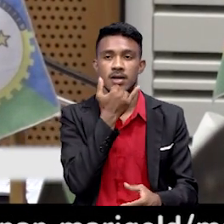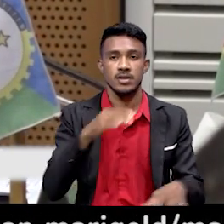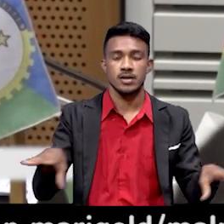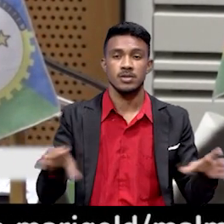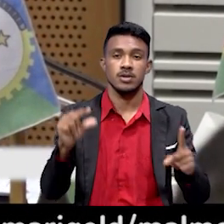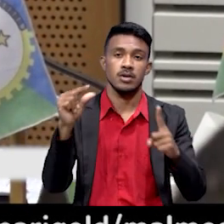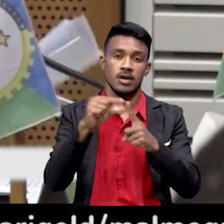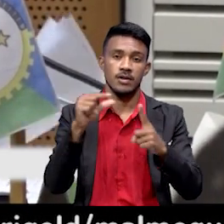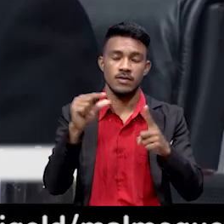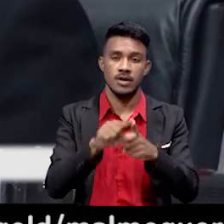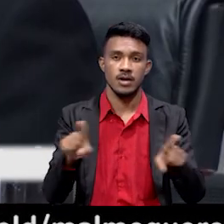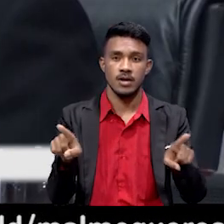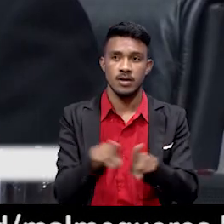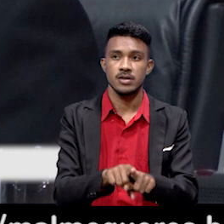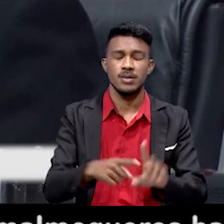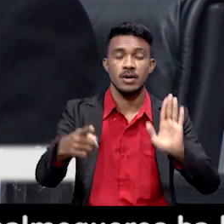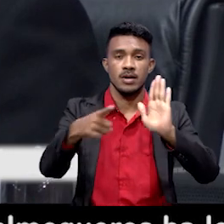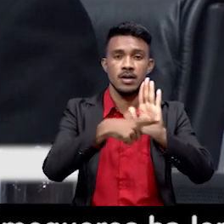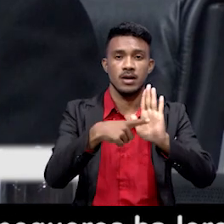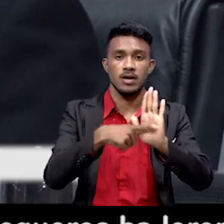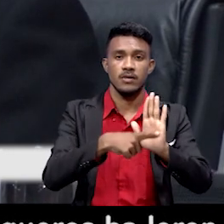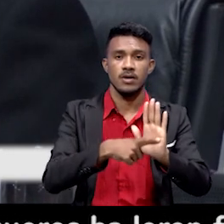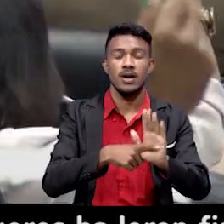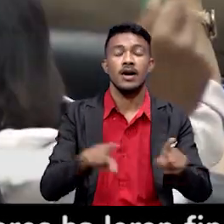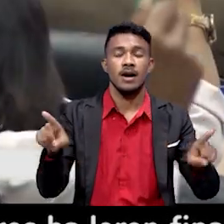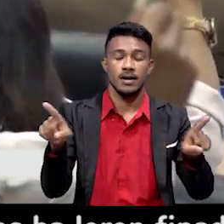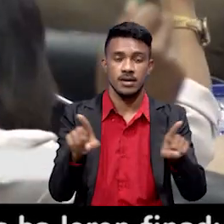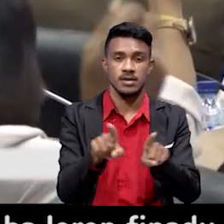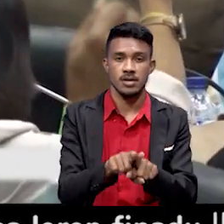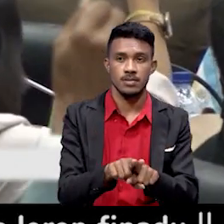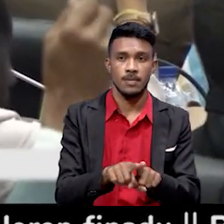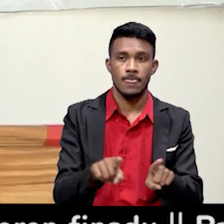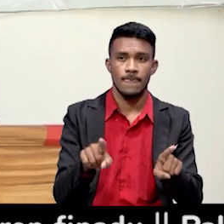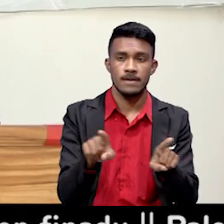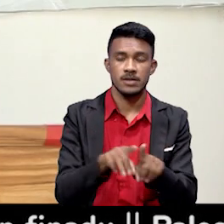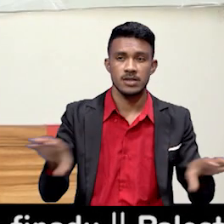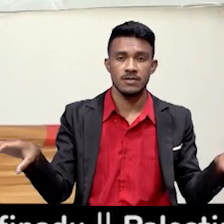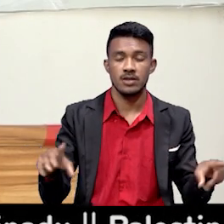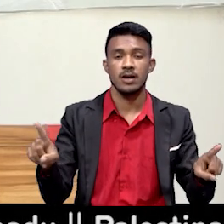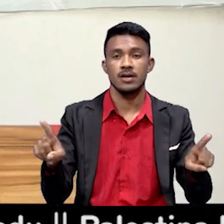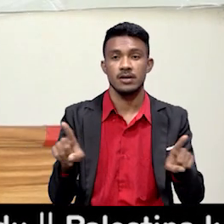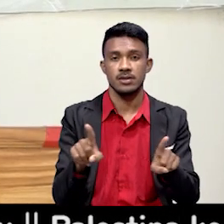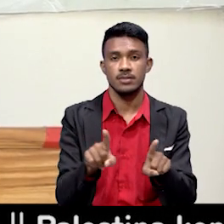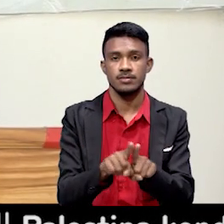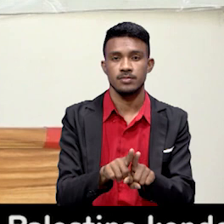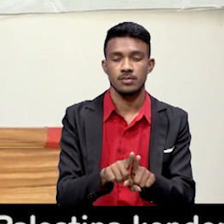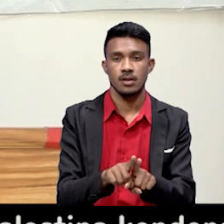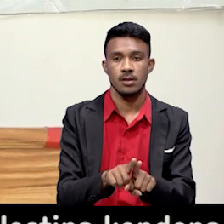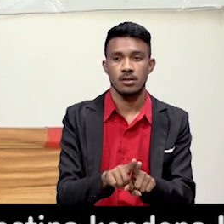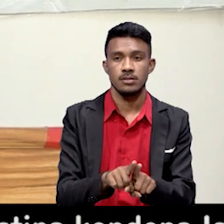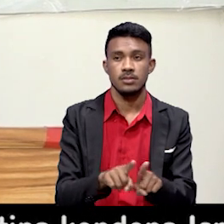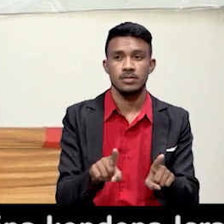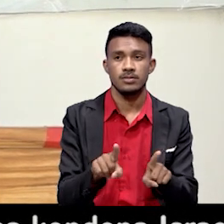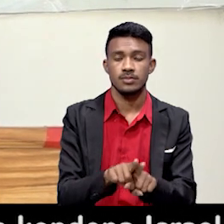ne bafale sentido negativo se ola ola ne sambe pensão vitalícia ne saite ne sambe pesa delu ida